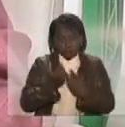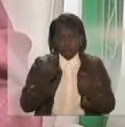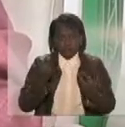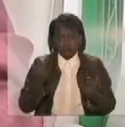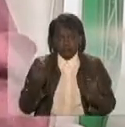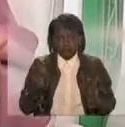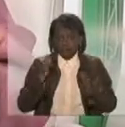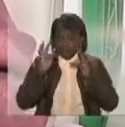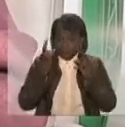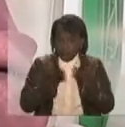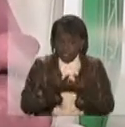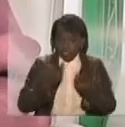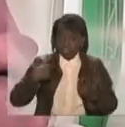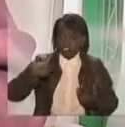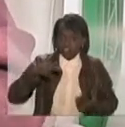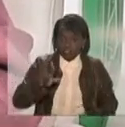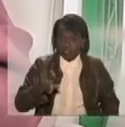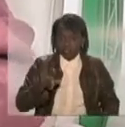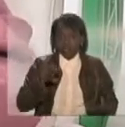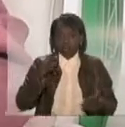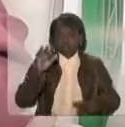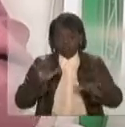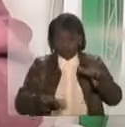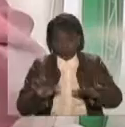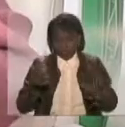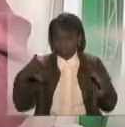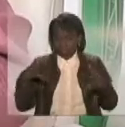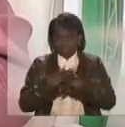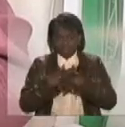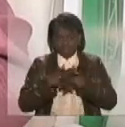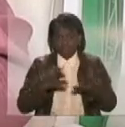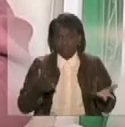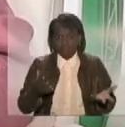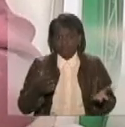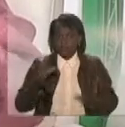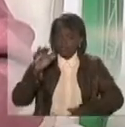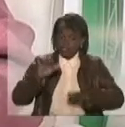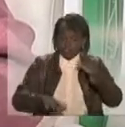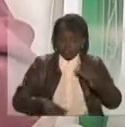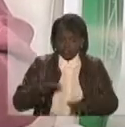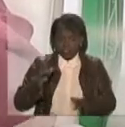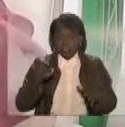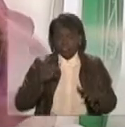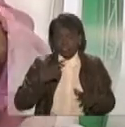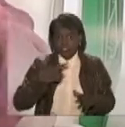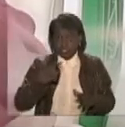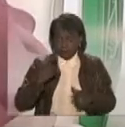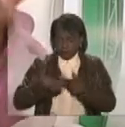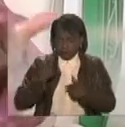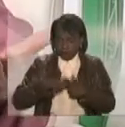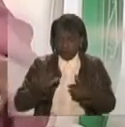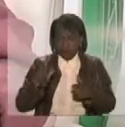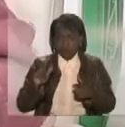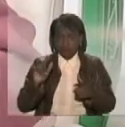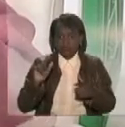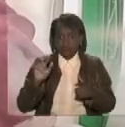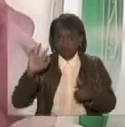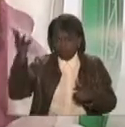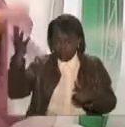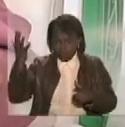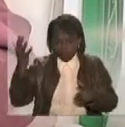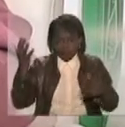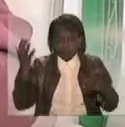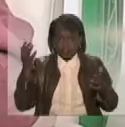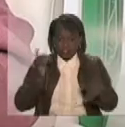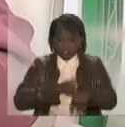é enorme, social, familiar, religiosa. Muitas vezes elas entram em conflito e, às vezes, se tem algum problema que surge